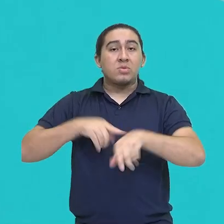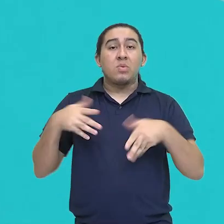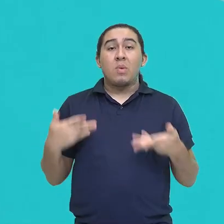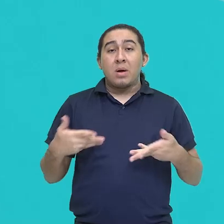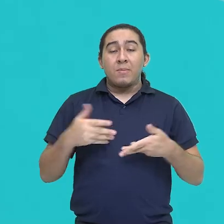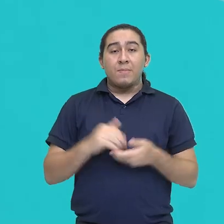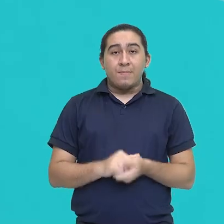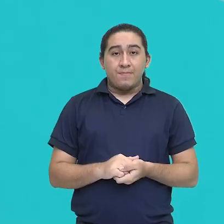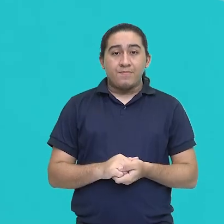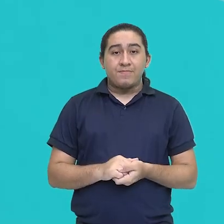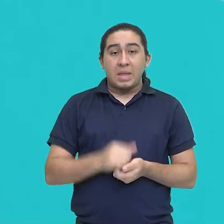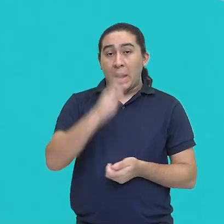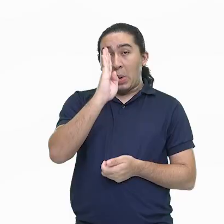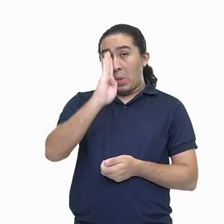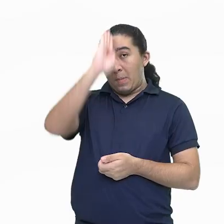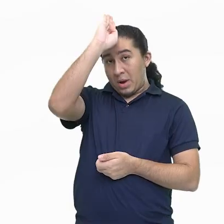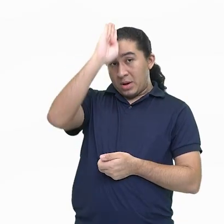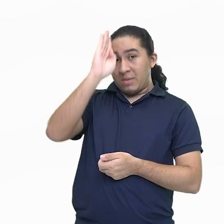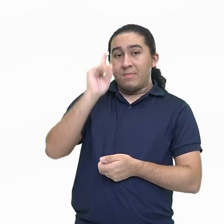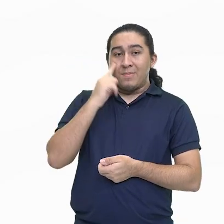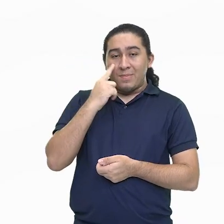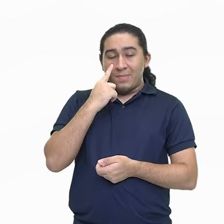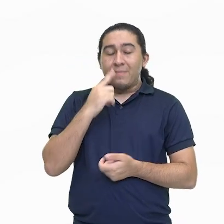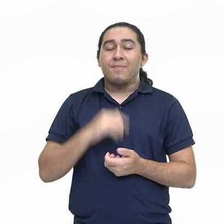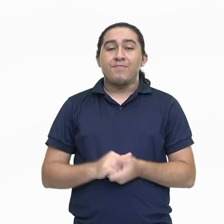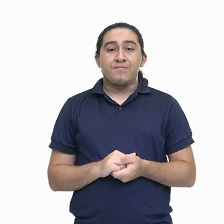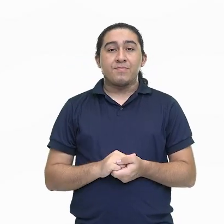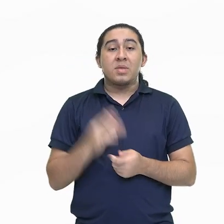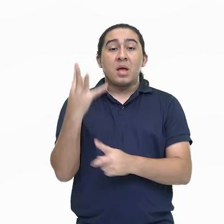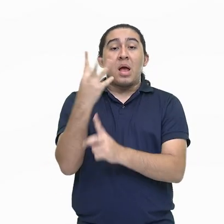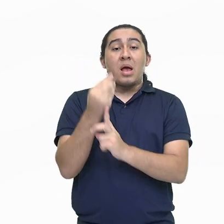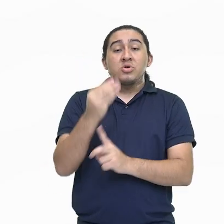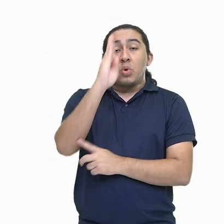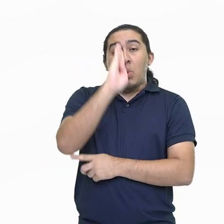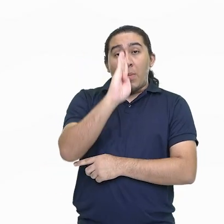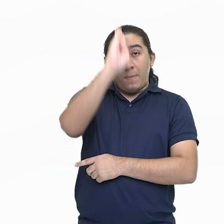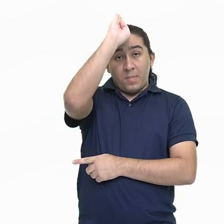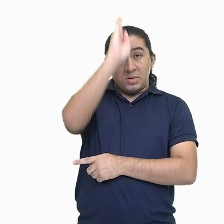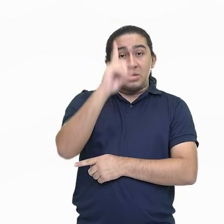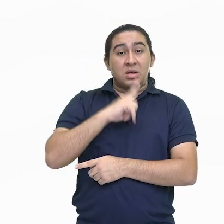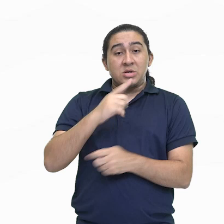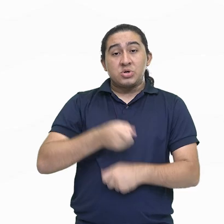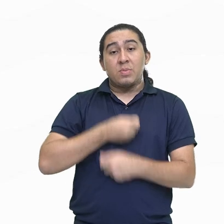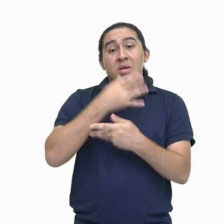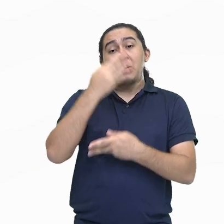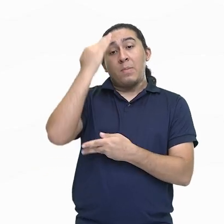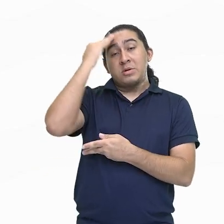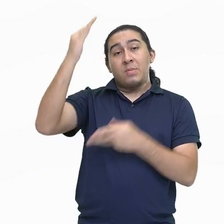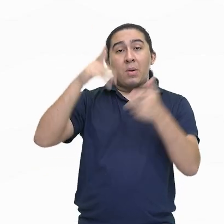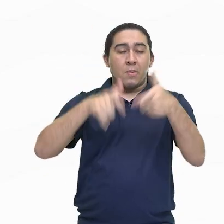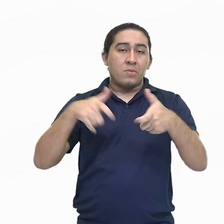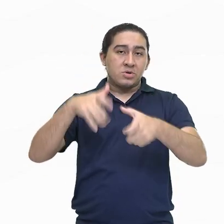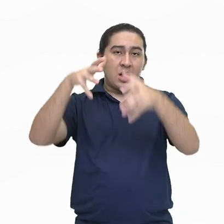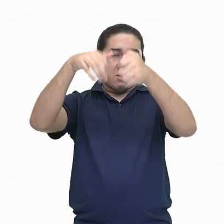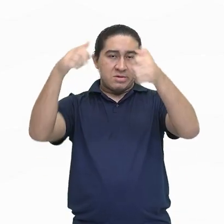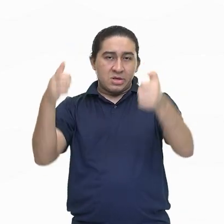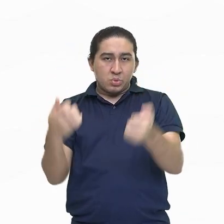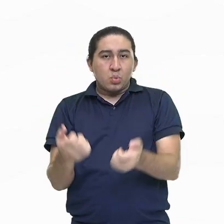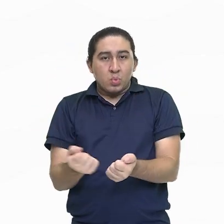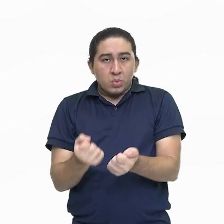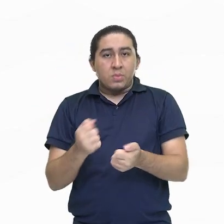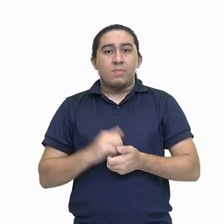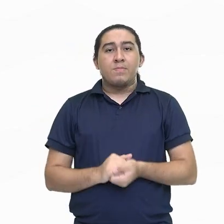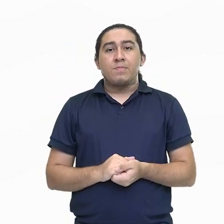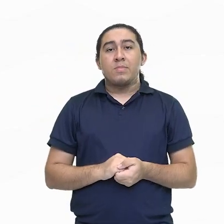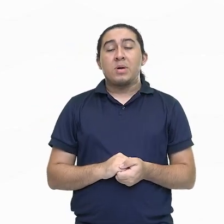arte romana. Vamos lembrar? A arte romana teve sua maior expressão na arquitetura,